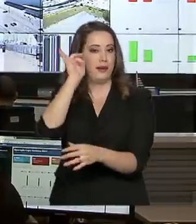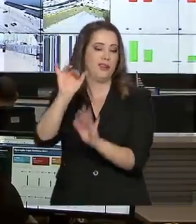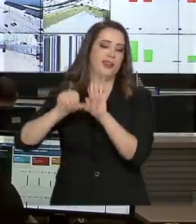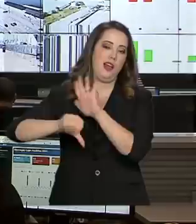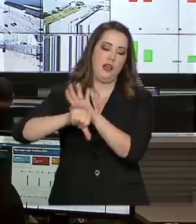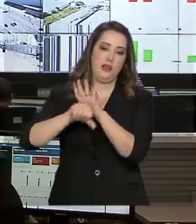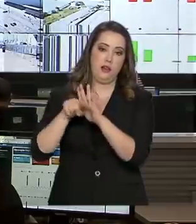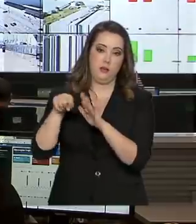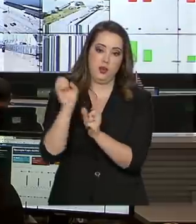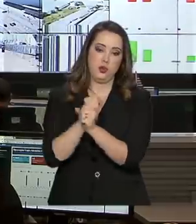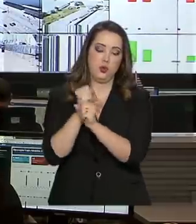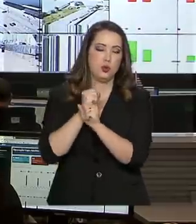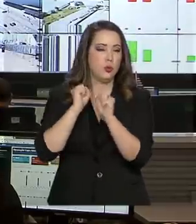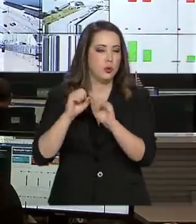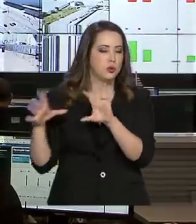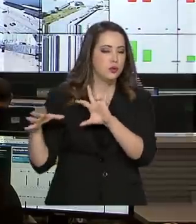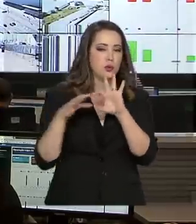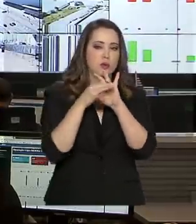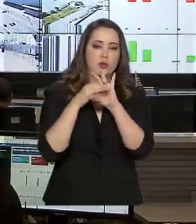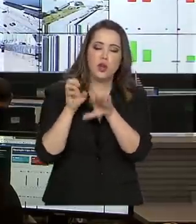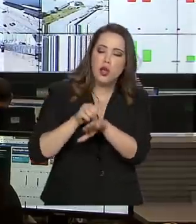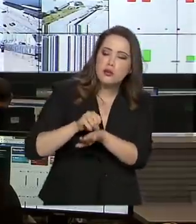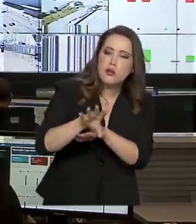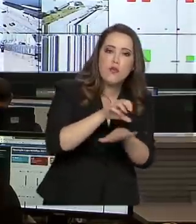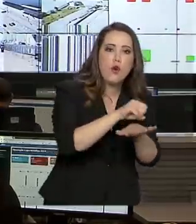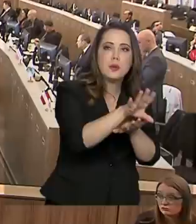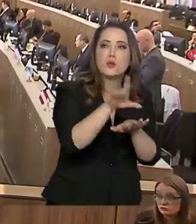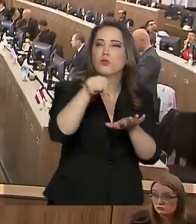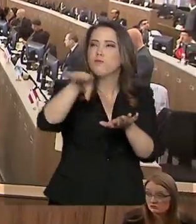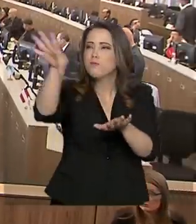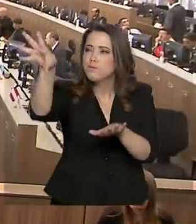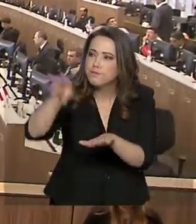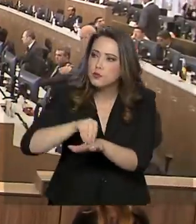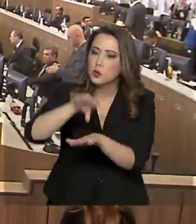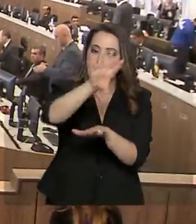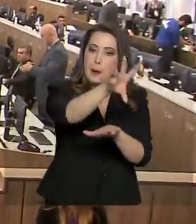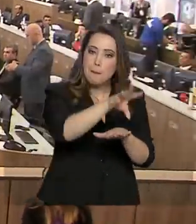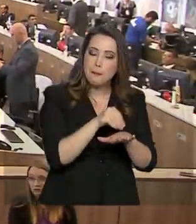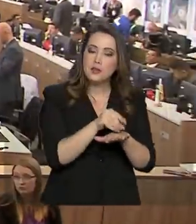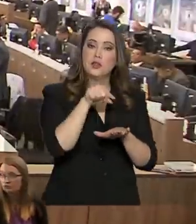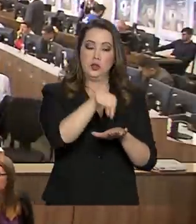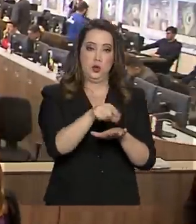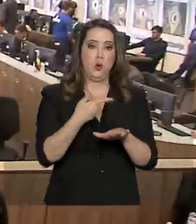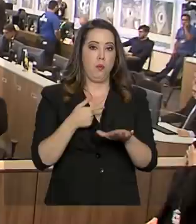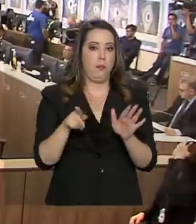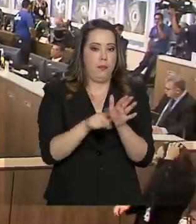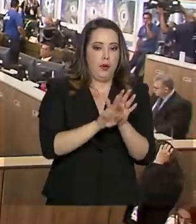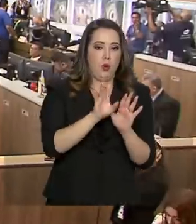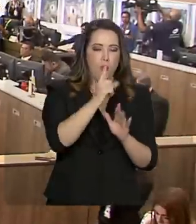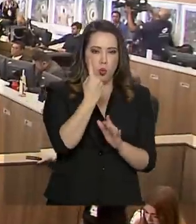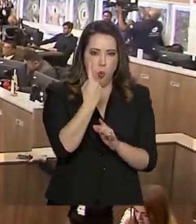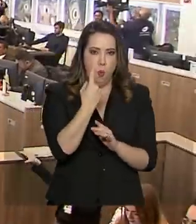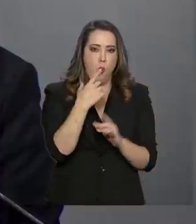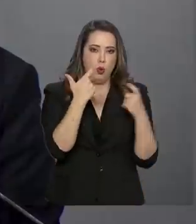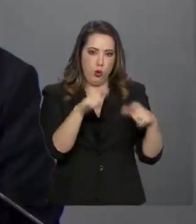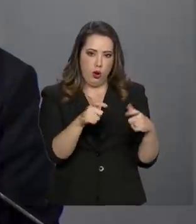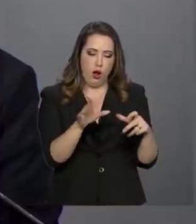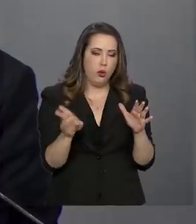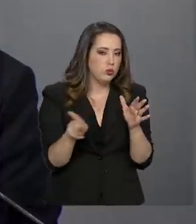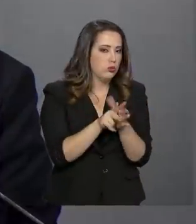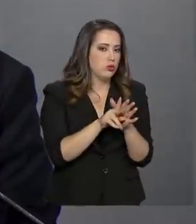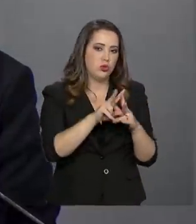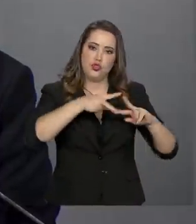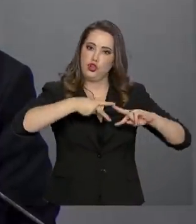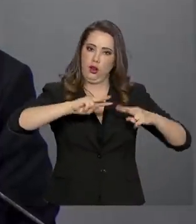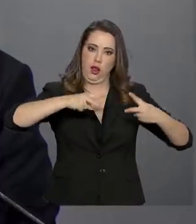o ano foi possível integrar os dados de diferentes estados para fornecer informações ao banco de perfis genéticos de